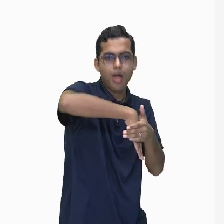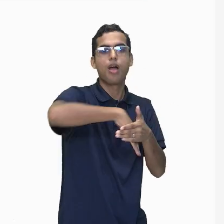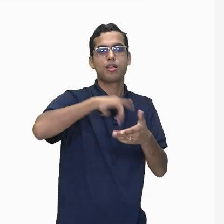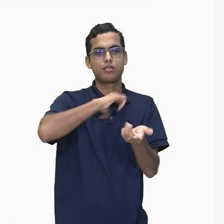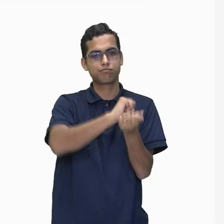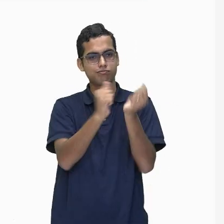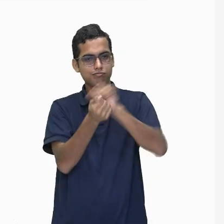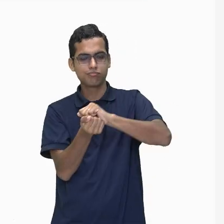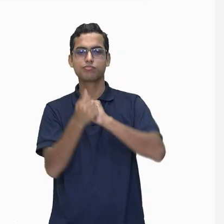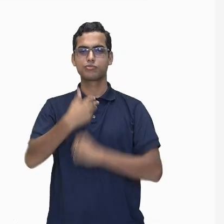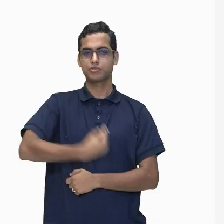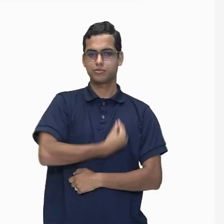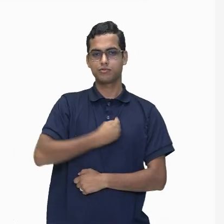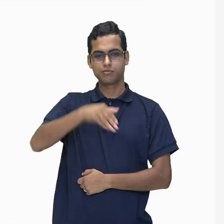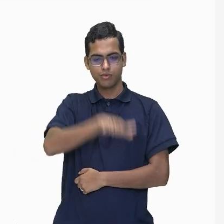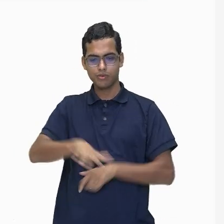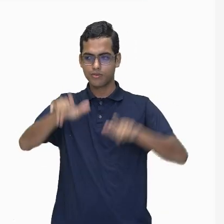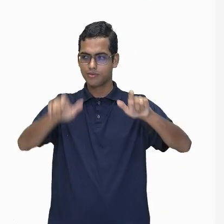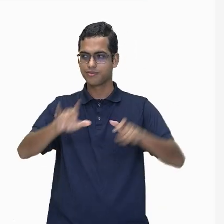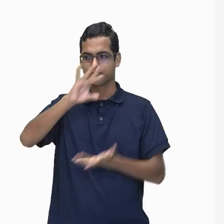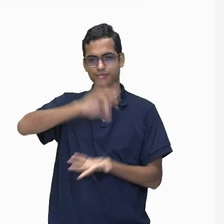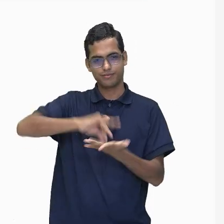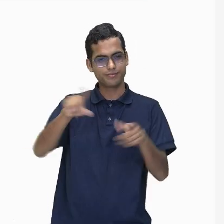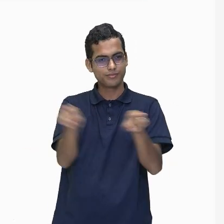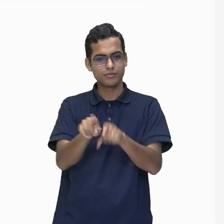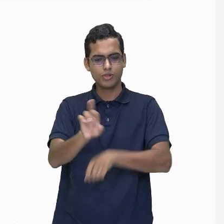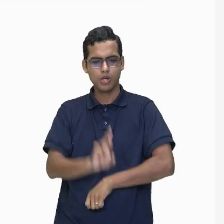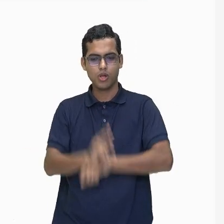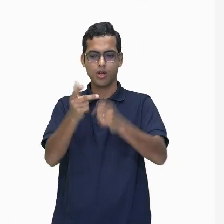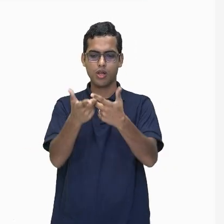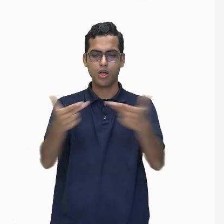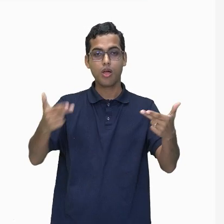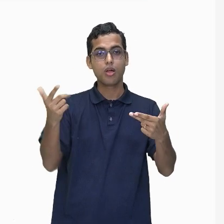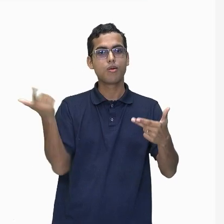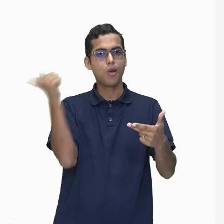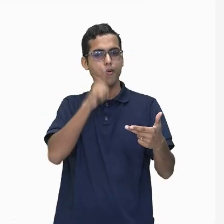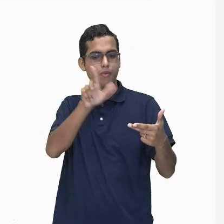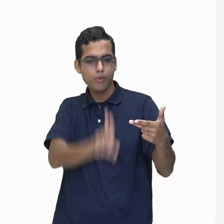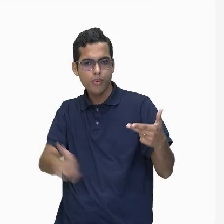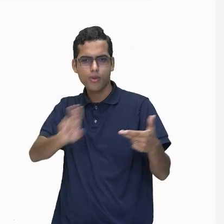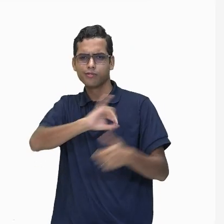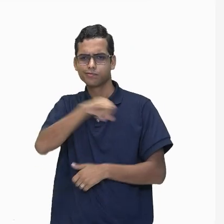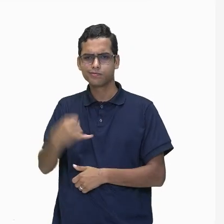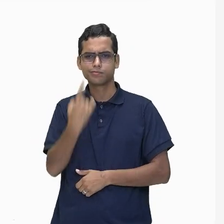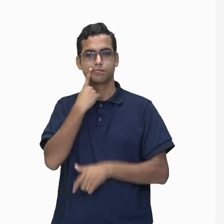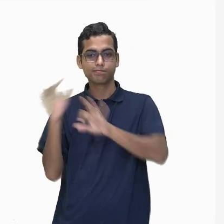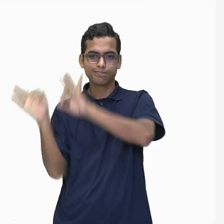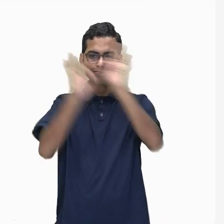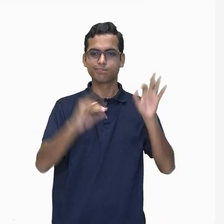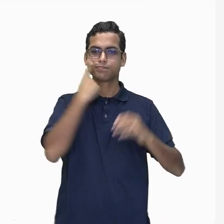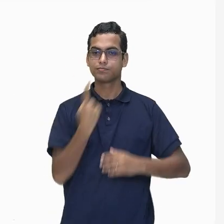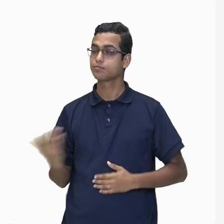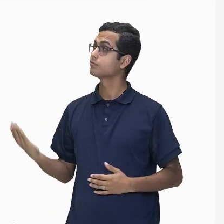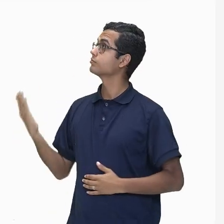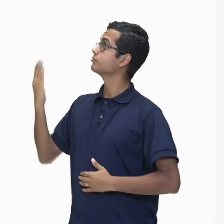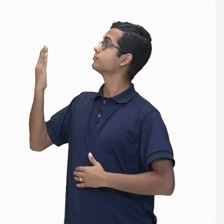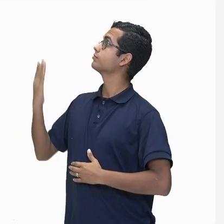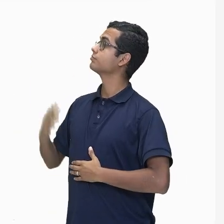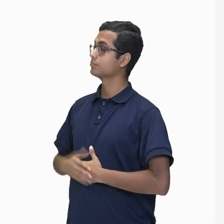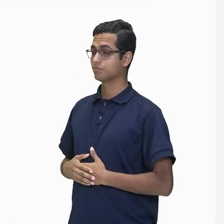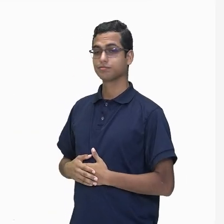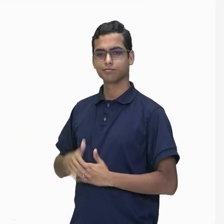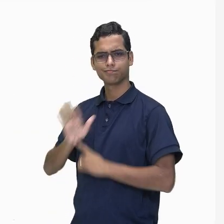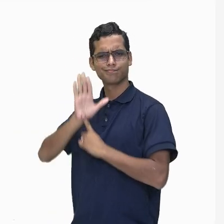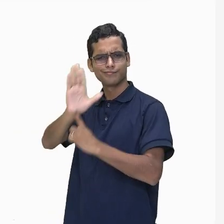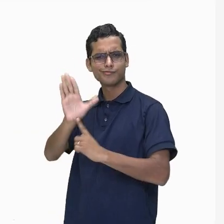recursos disponíveis. E eu convido vocês a olharem essa imagem aí na cartela, refletirmos, né, sobre